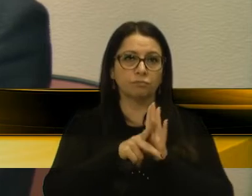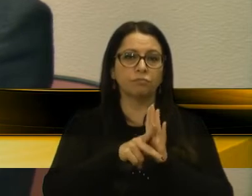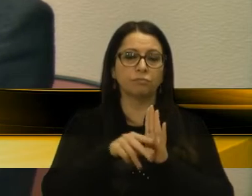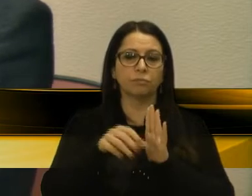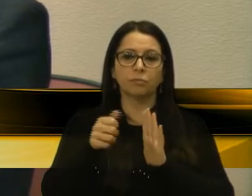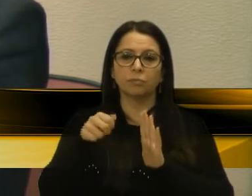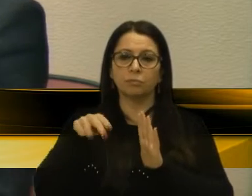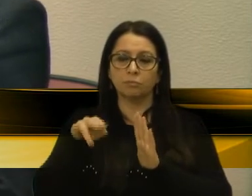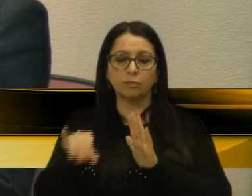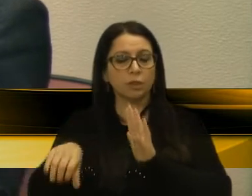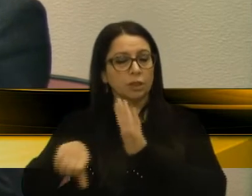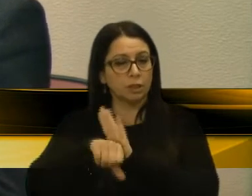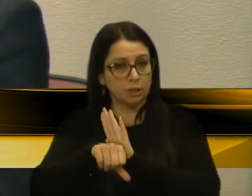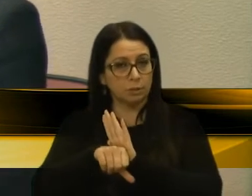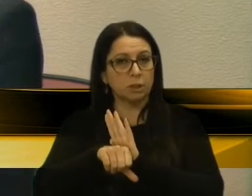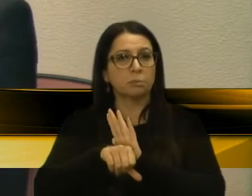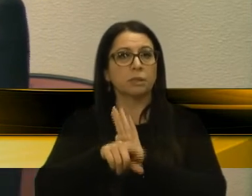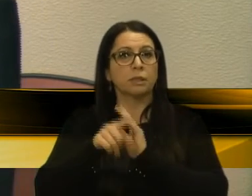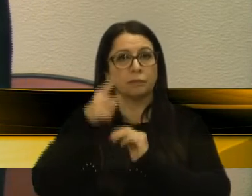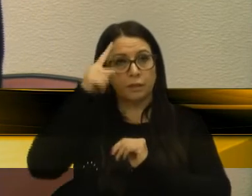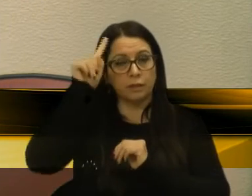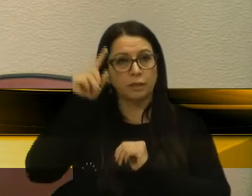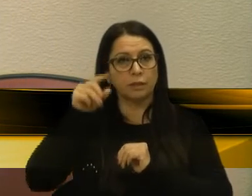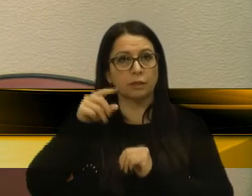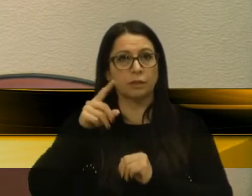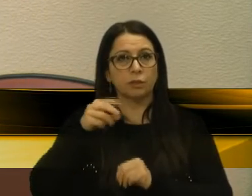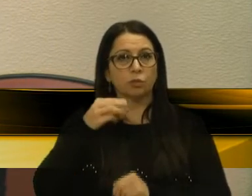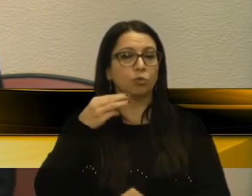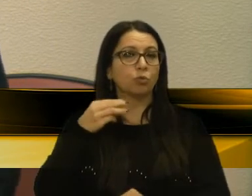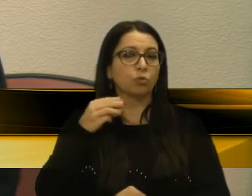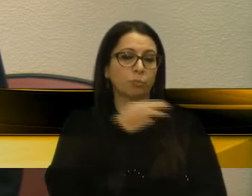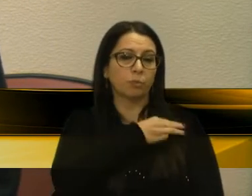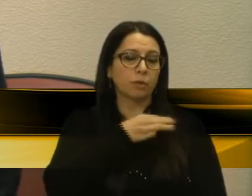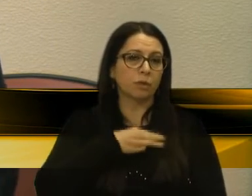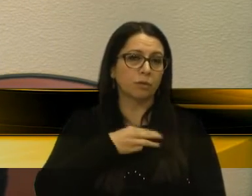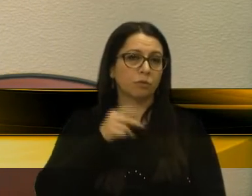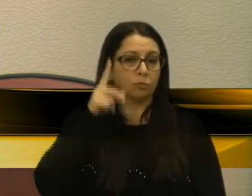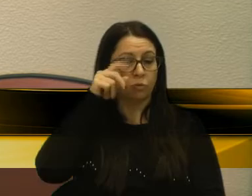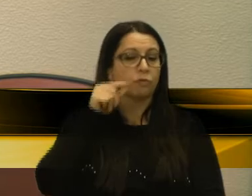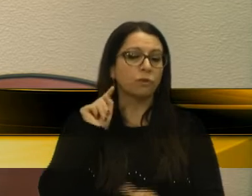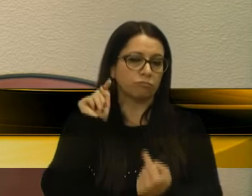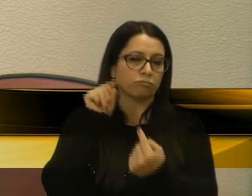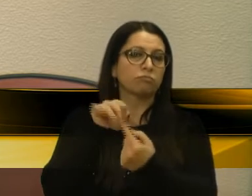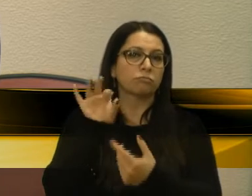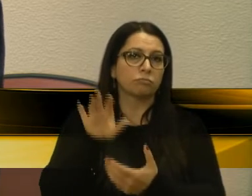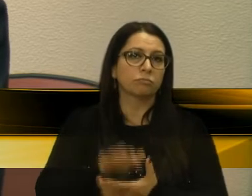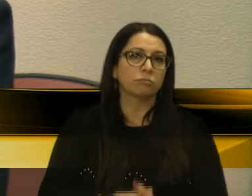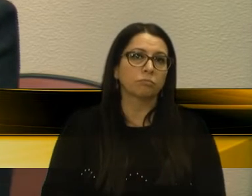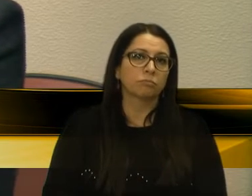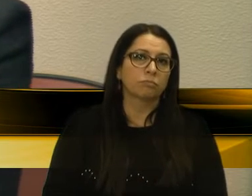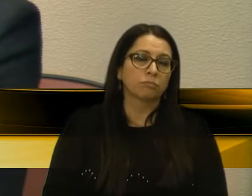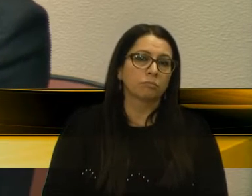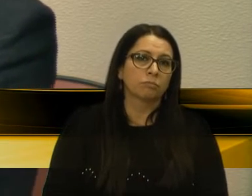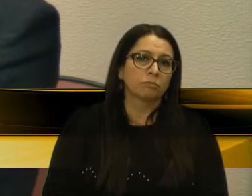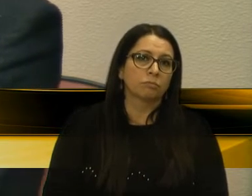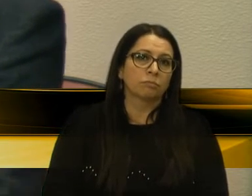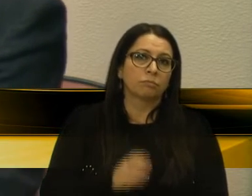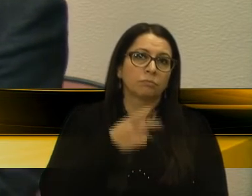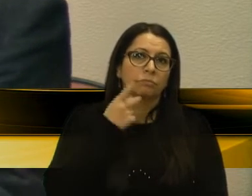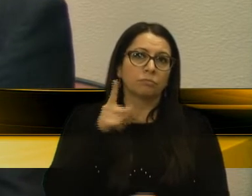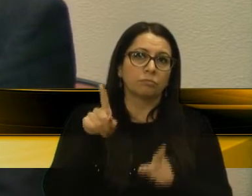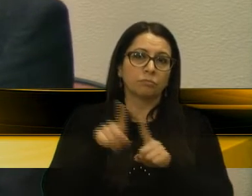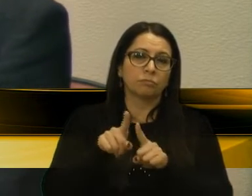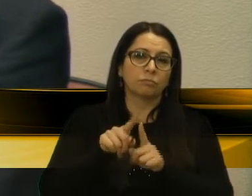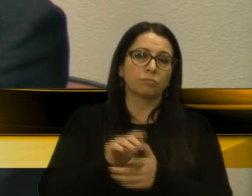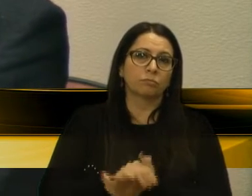anticrime, que teve a iniciativa do ministro Moro, vem ao encontro disso. Falo também da